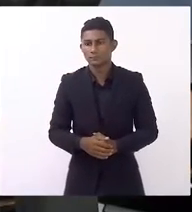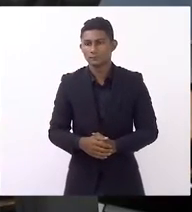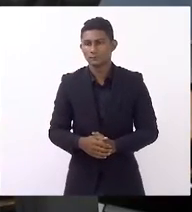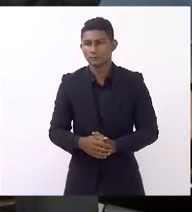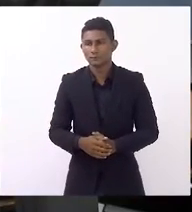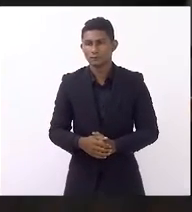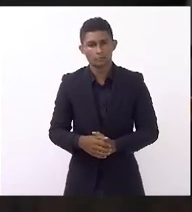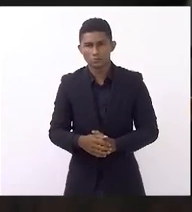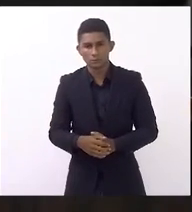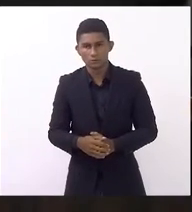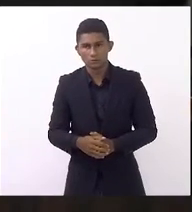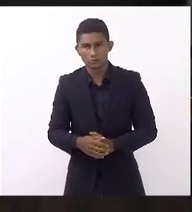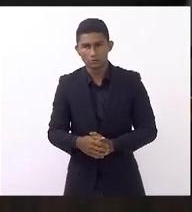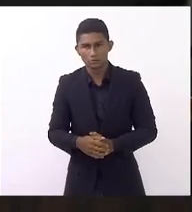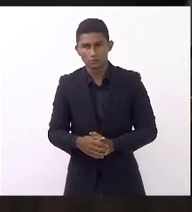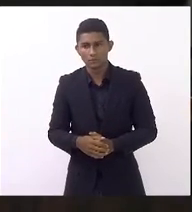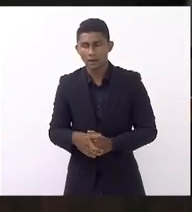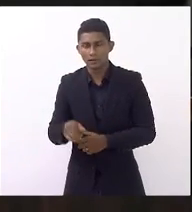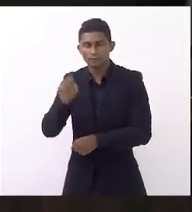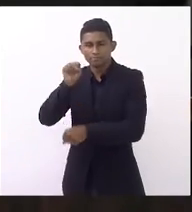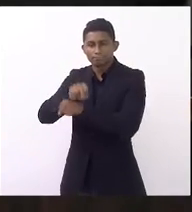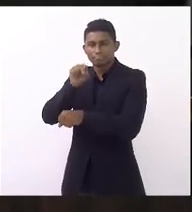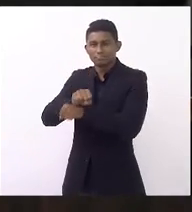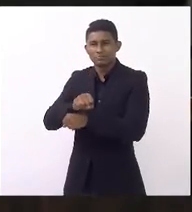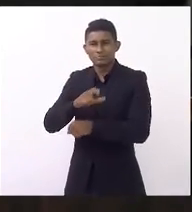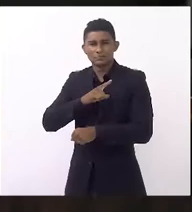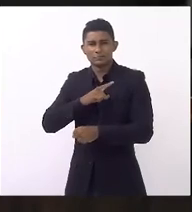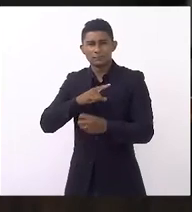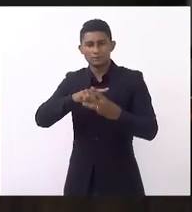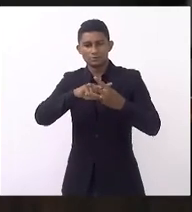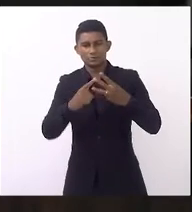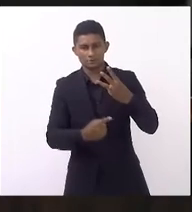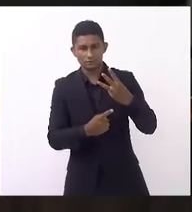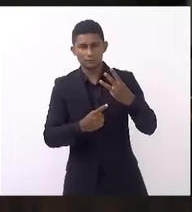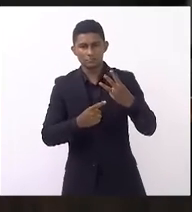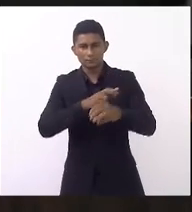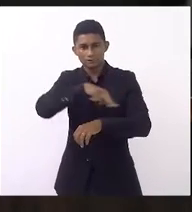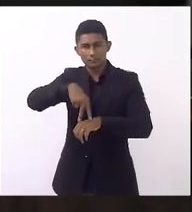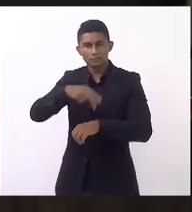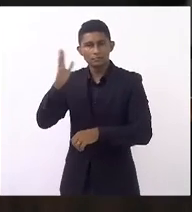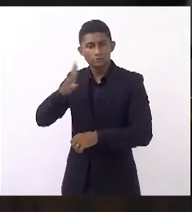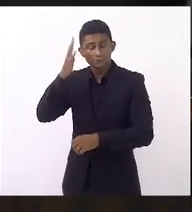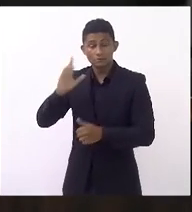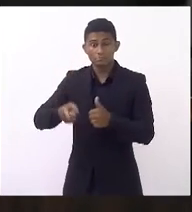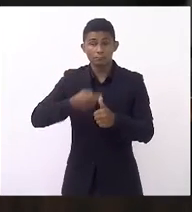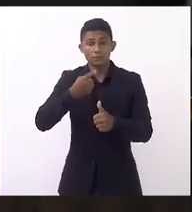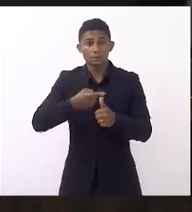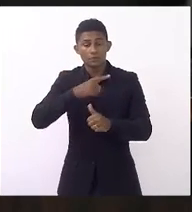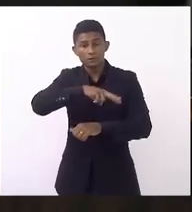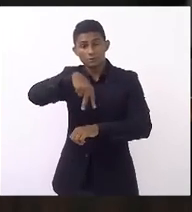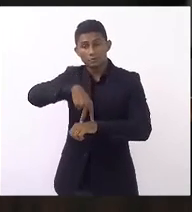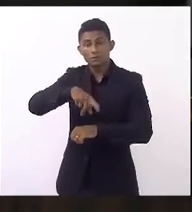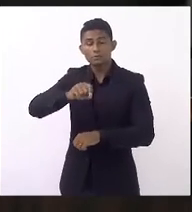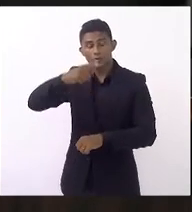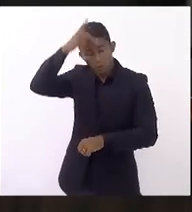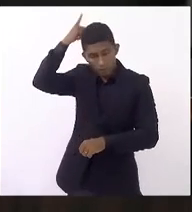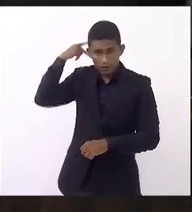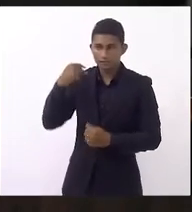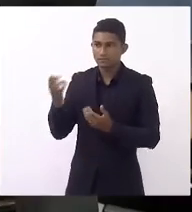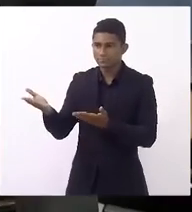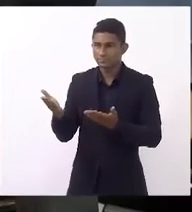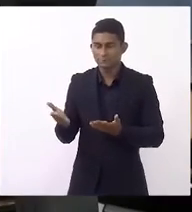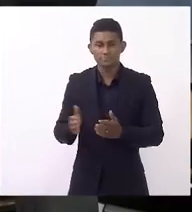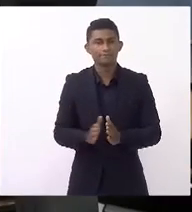Não, então o expediente final tem que aguardar. Só tem três. Deputado Luiz Paulo é o primeiro orador. Deputada Célia,